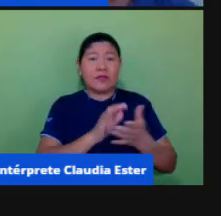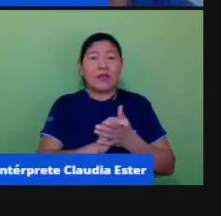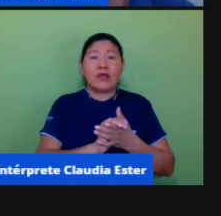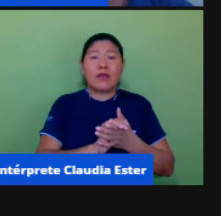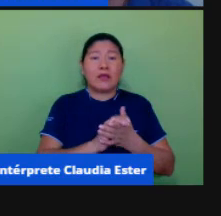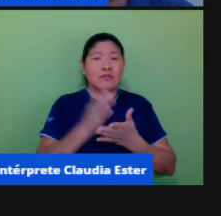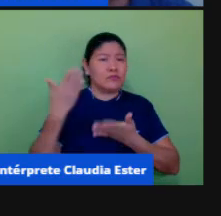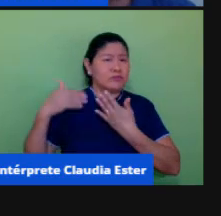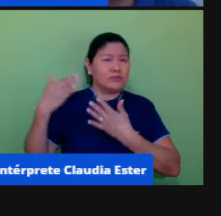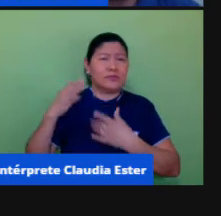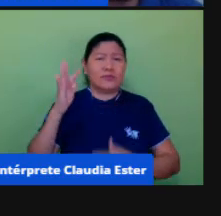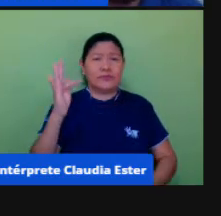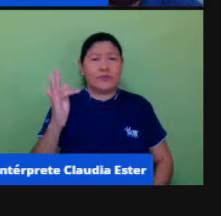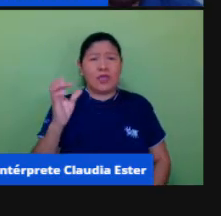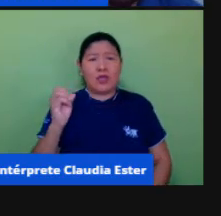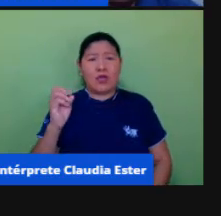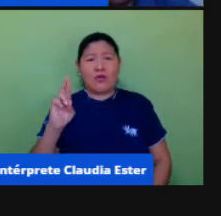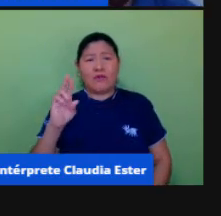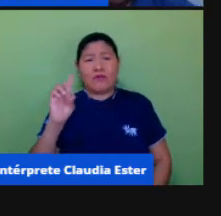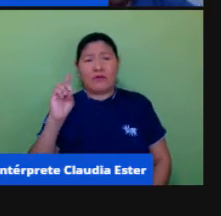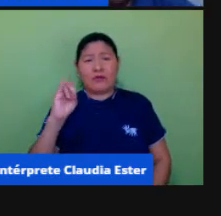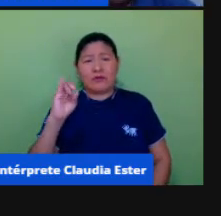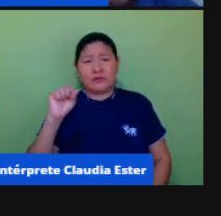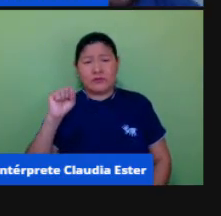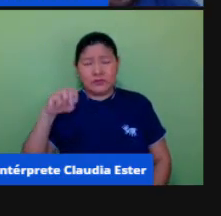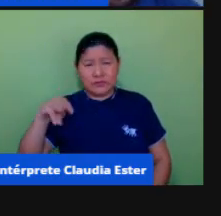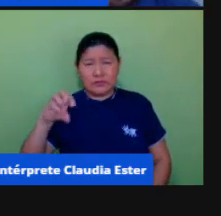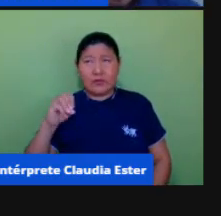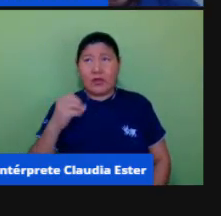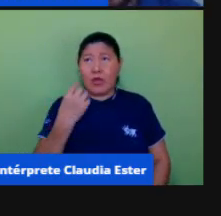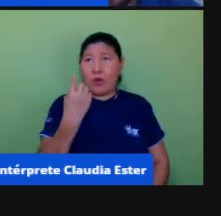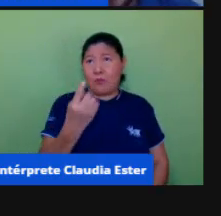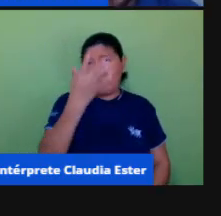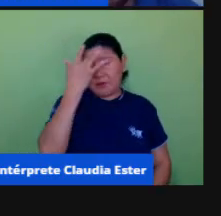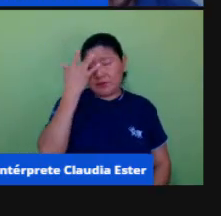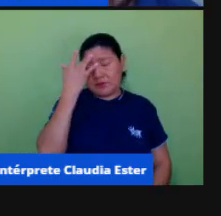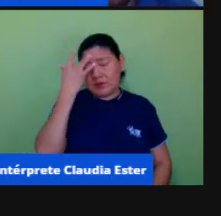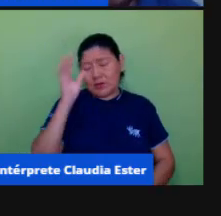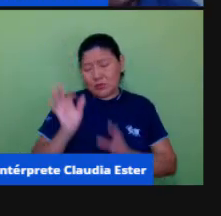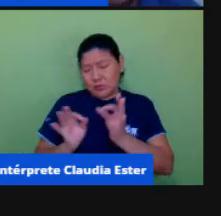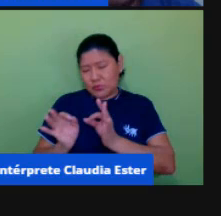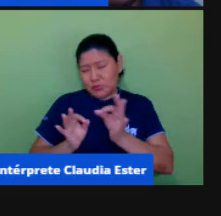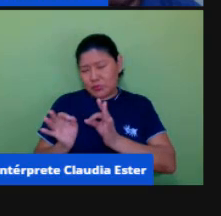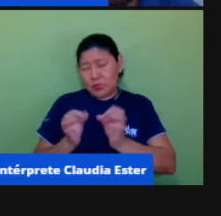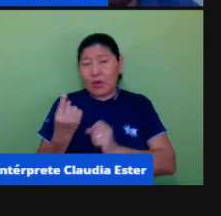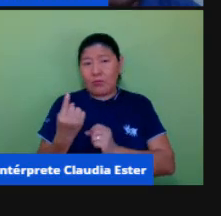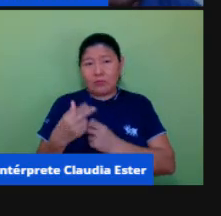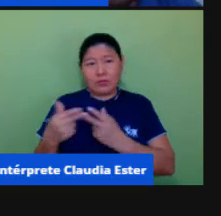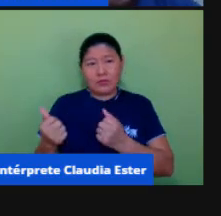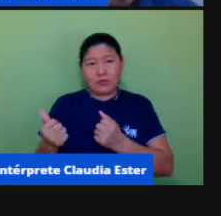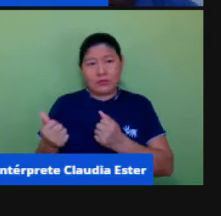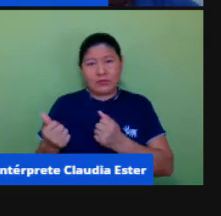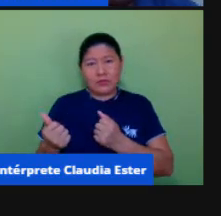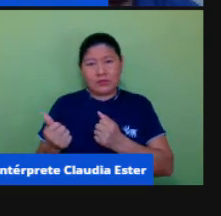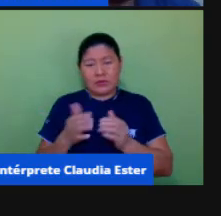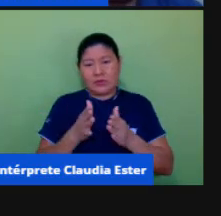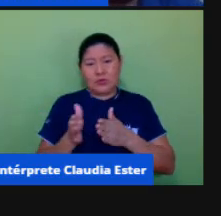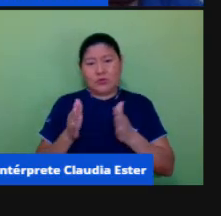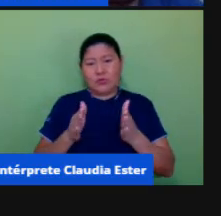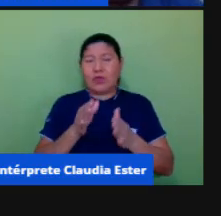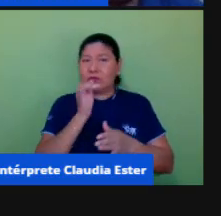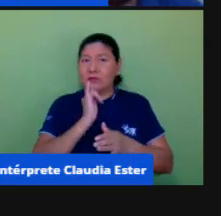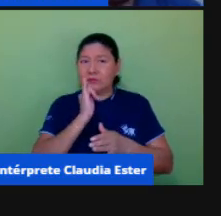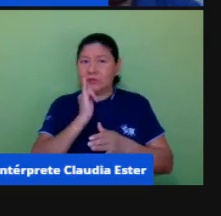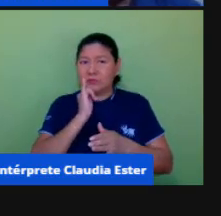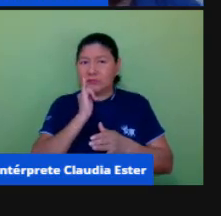fazia, na linha de produção, você fazia apenas um serviço, que era colocar aquela peça na linha de produção. Estou dando um exemplo aqui da